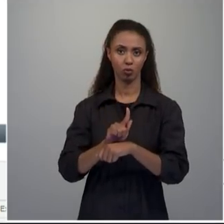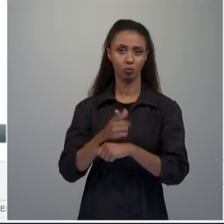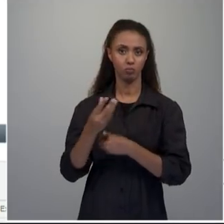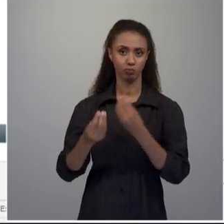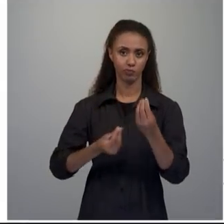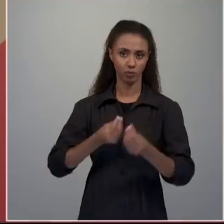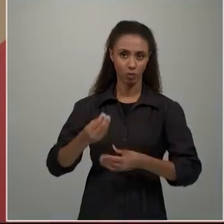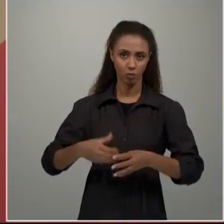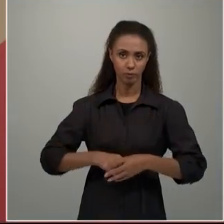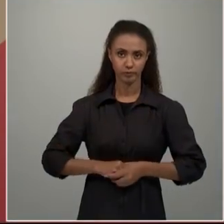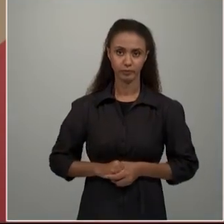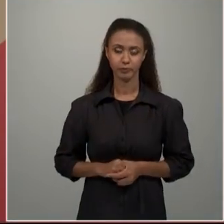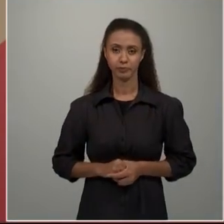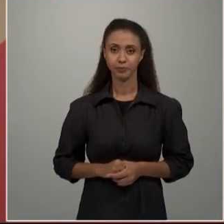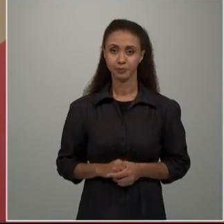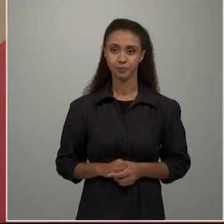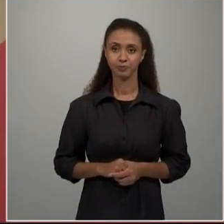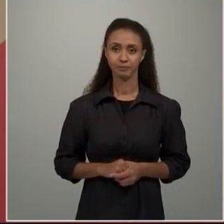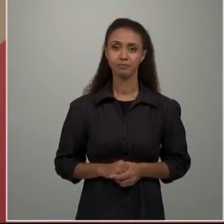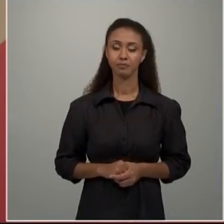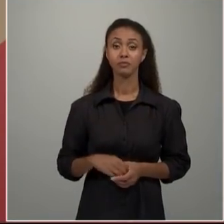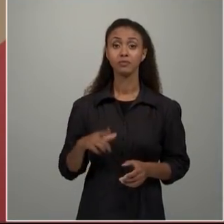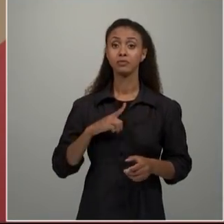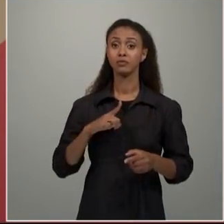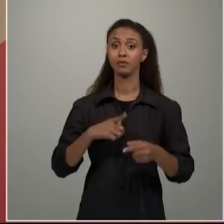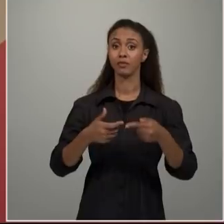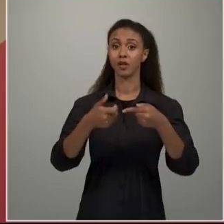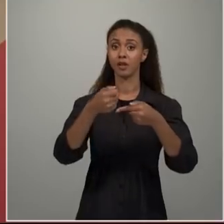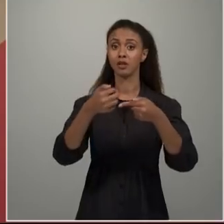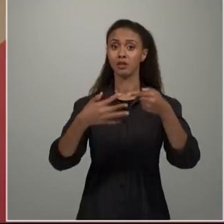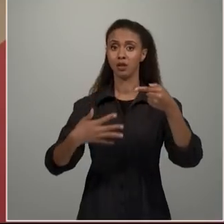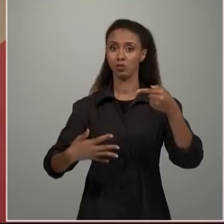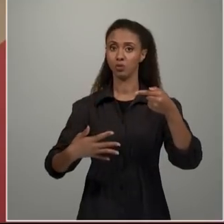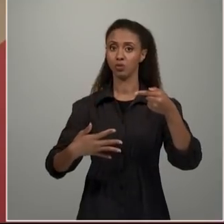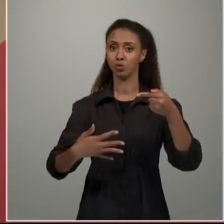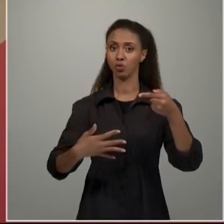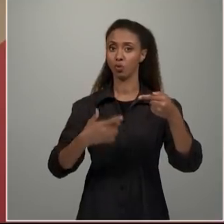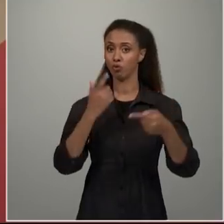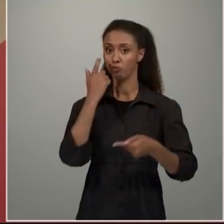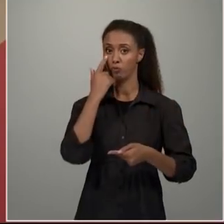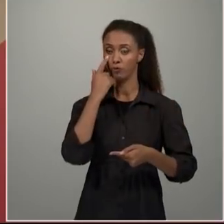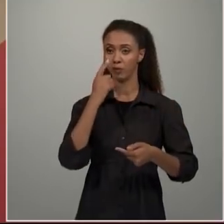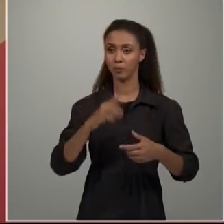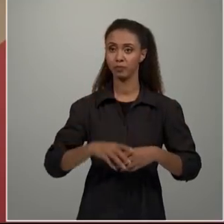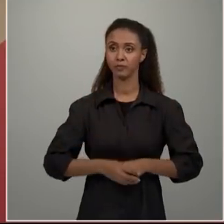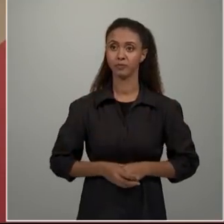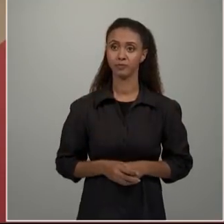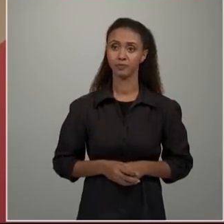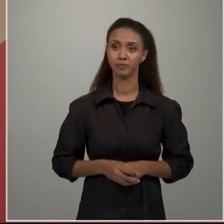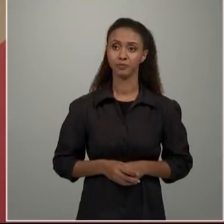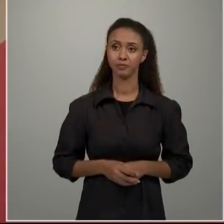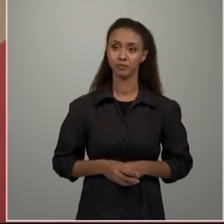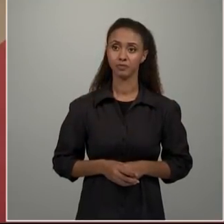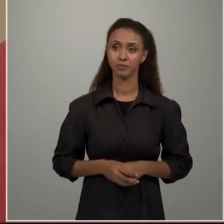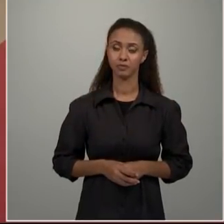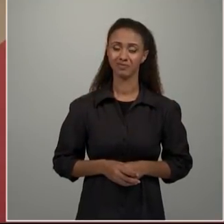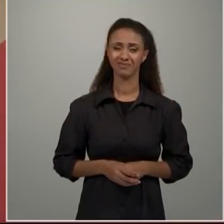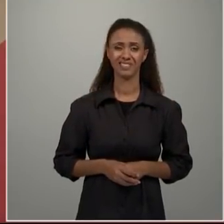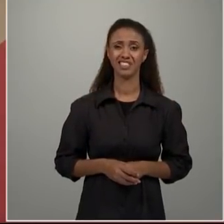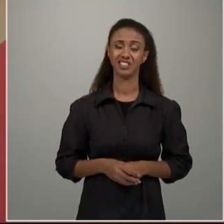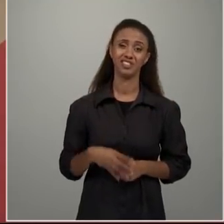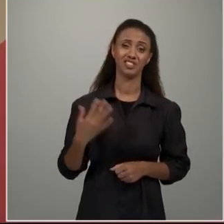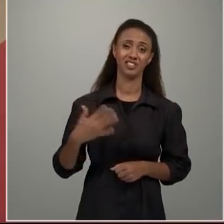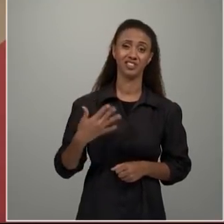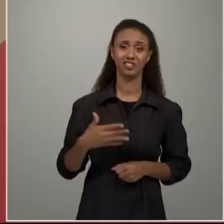aqui tá no google tamanho destaque embaixo fica mais fácil se eu colocar aqui agora tal deponham óculos tirar